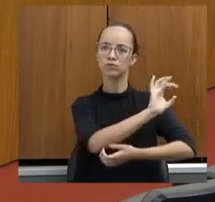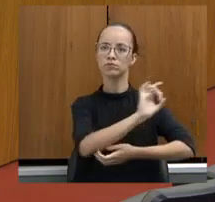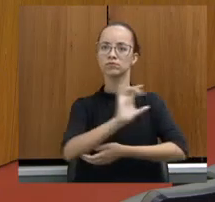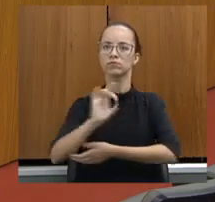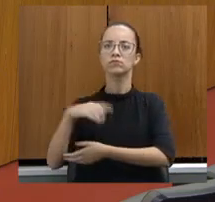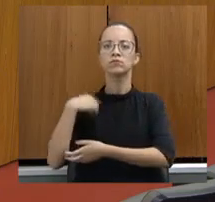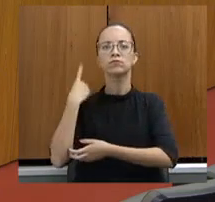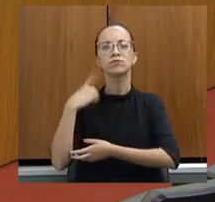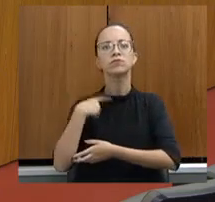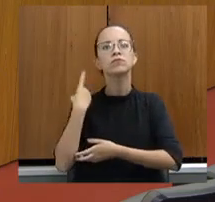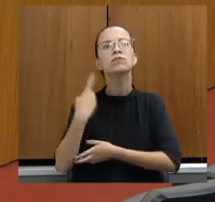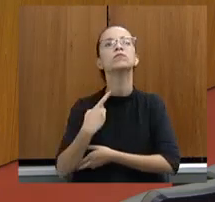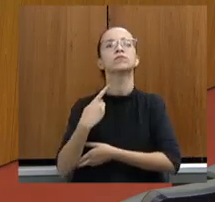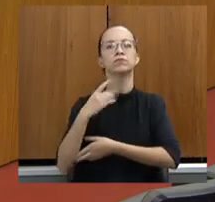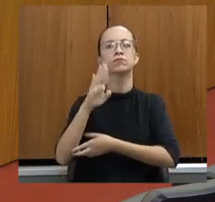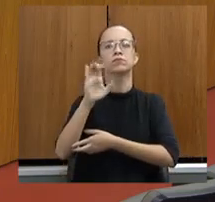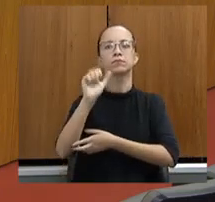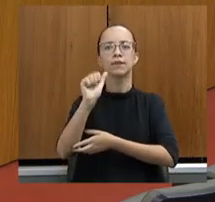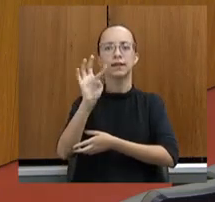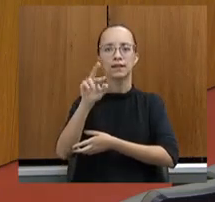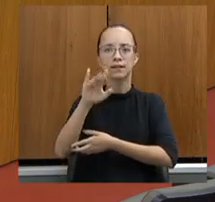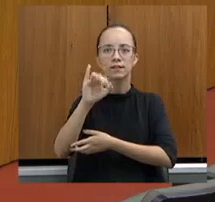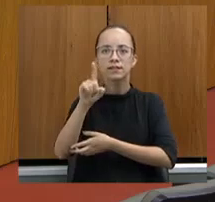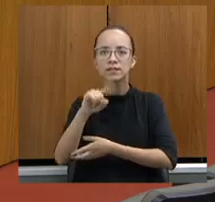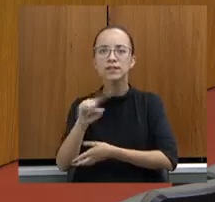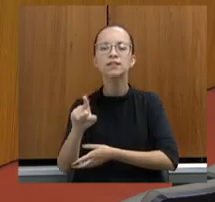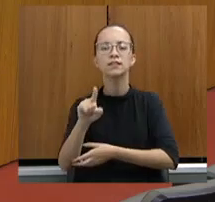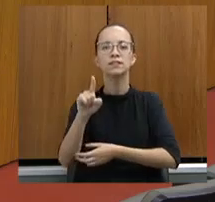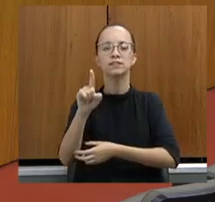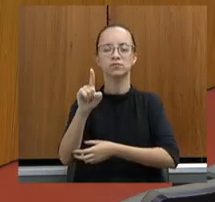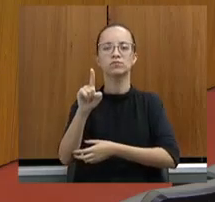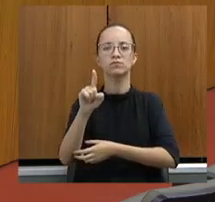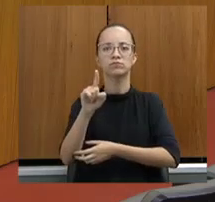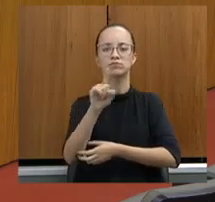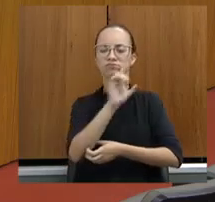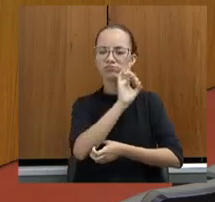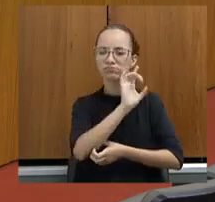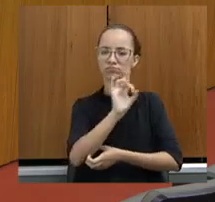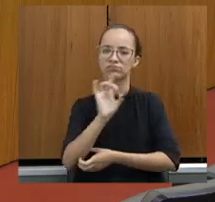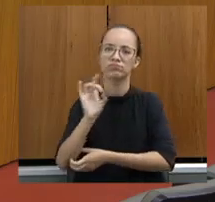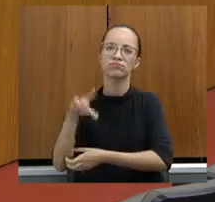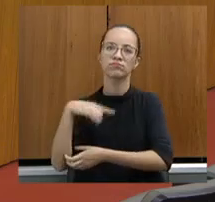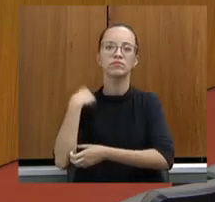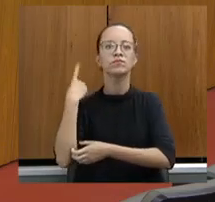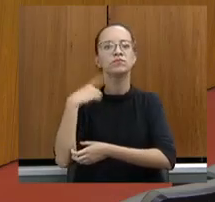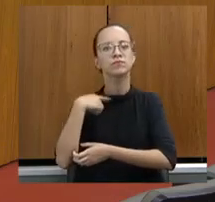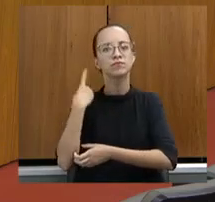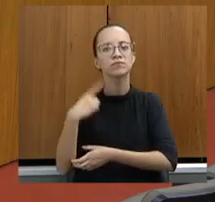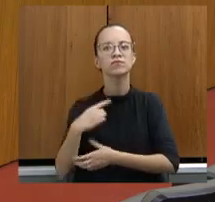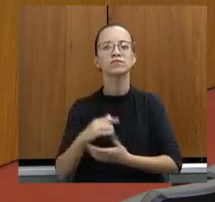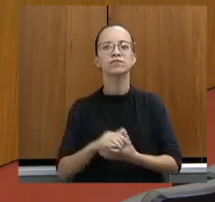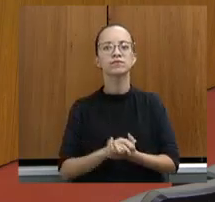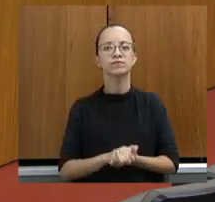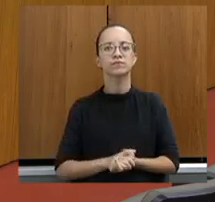Deputado Beatriz Cerqueira Deputado Roberta Andrade Zé Guilherme Zé Reis Arantes